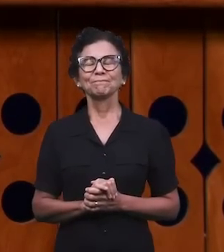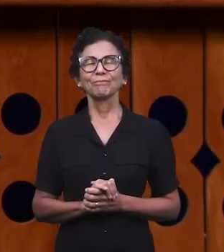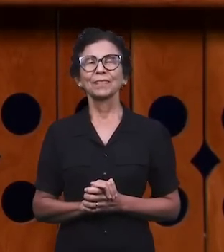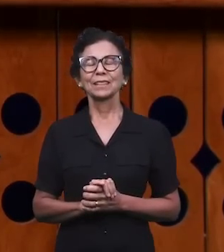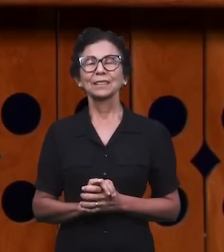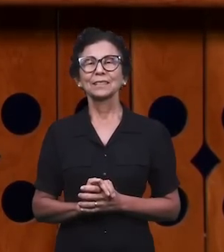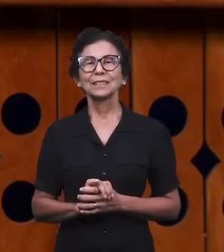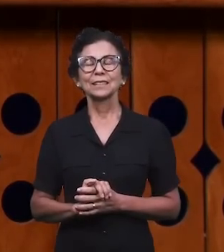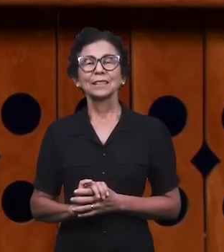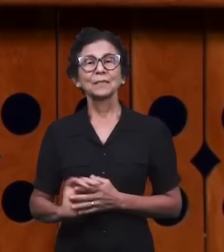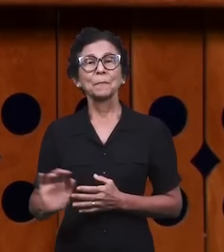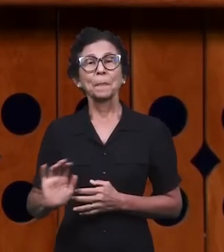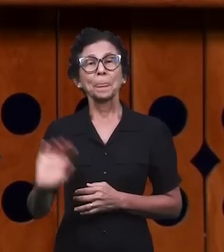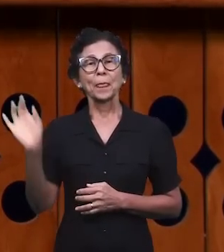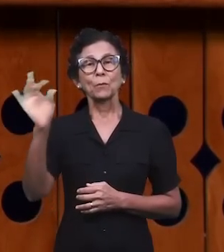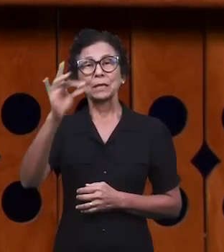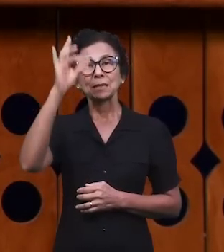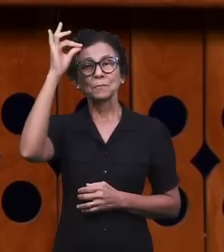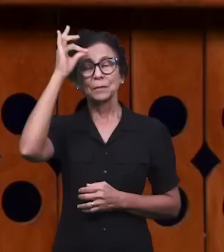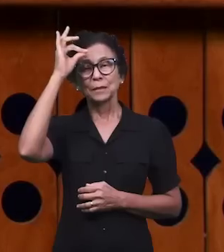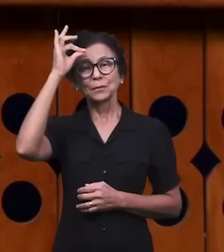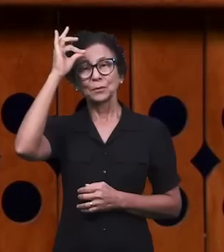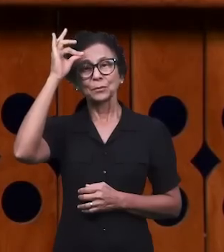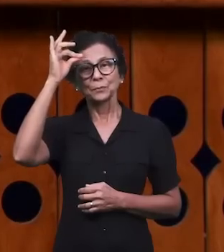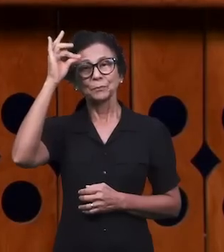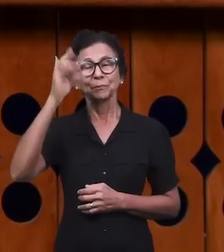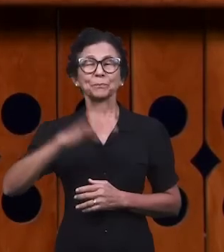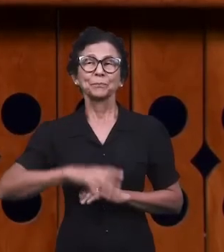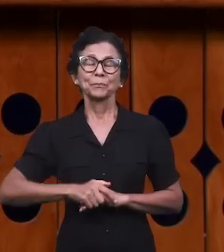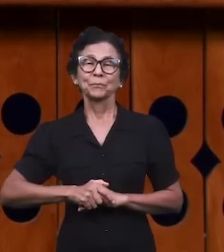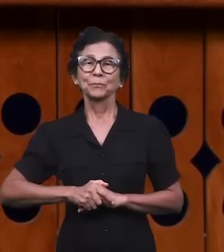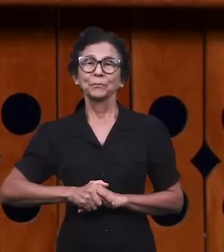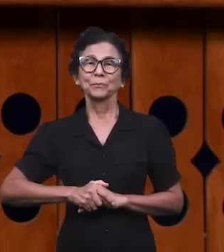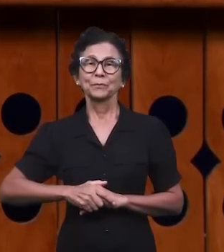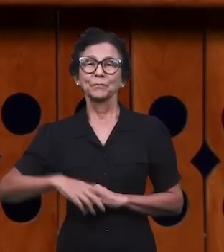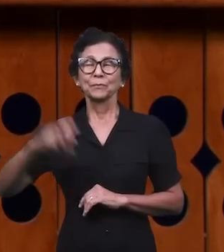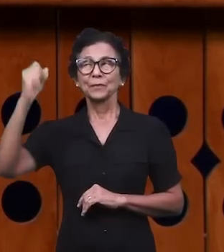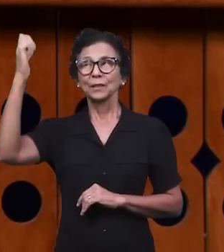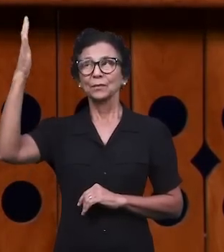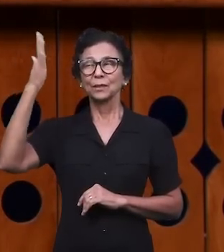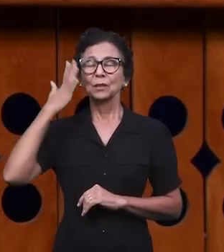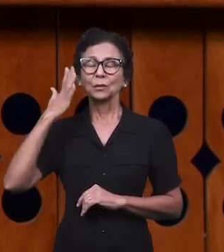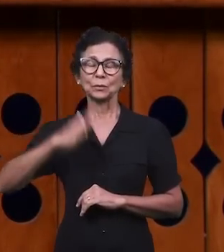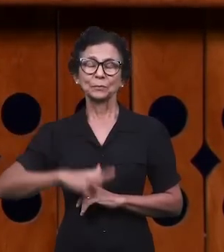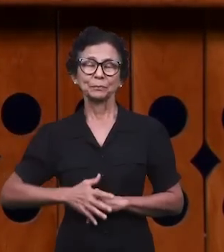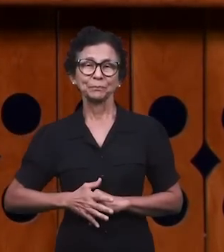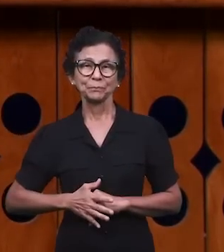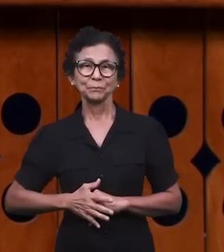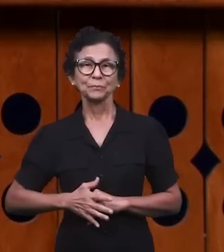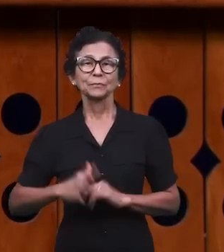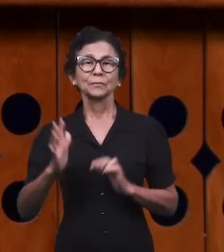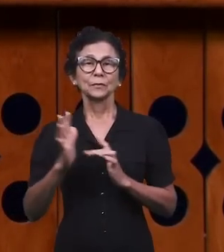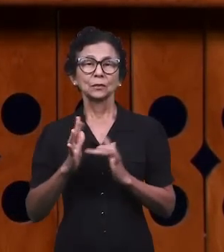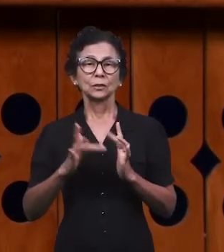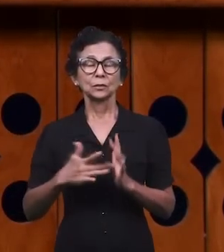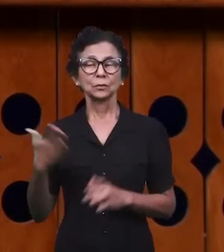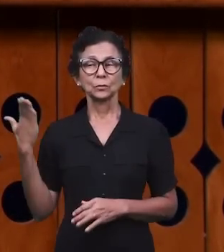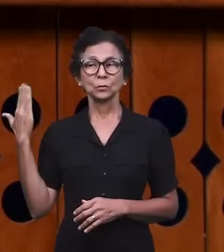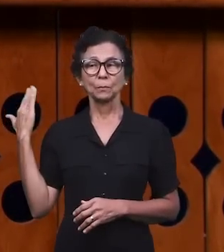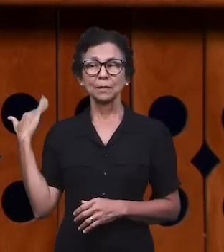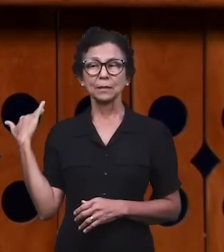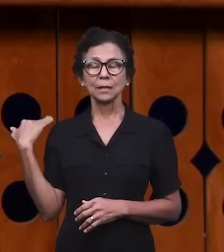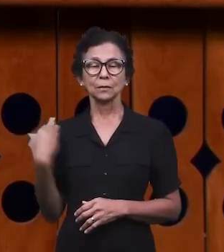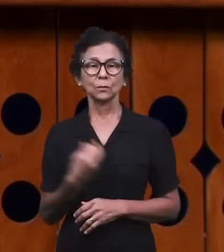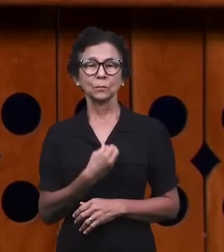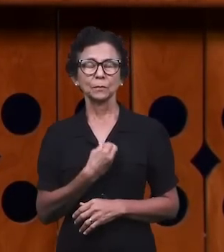Espírito que ocultou Jesus, mas revelou Jesus para nós. Estava oculto no passado, estava oculto no Velho Testamento, está